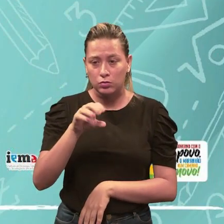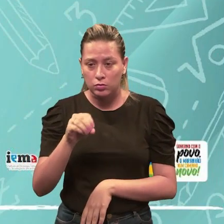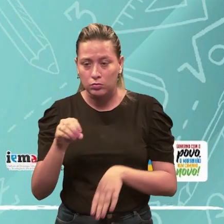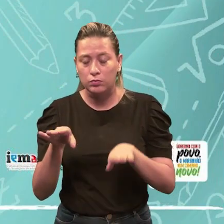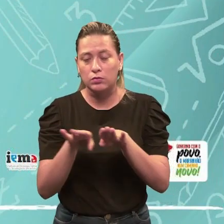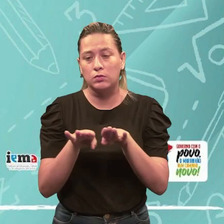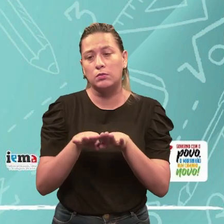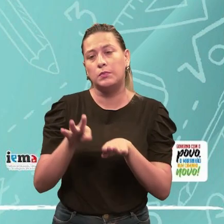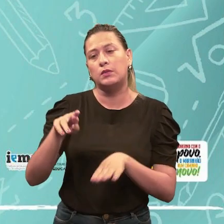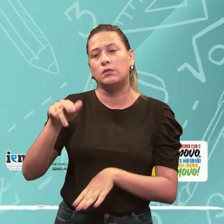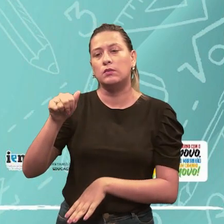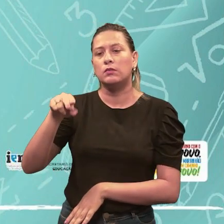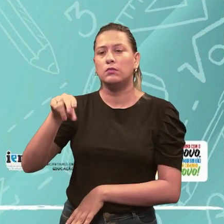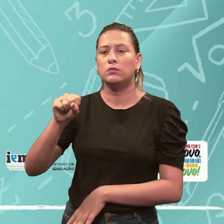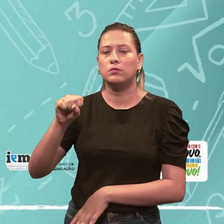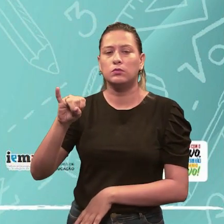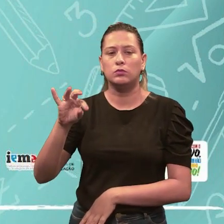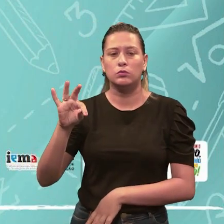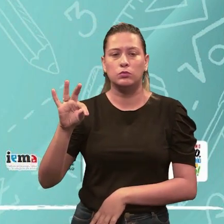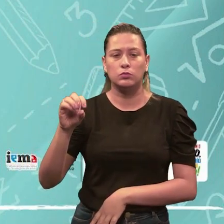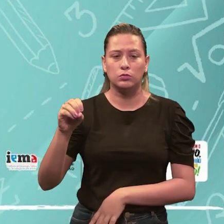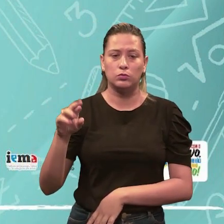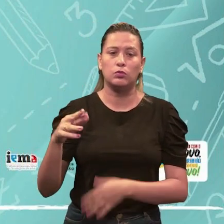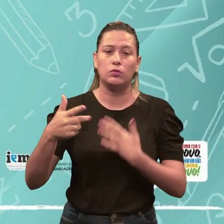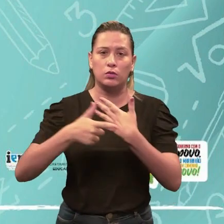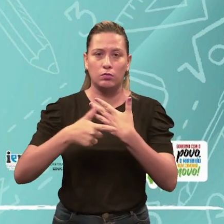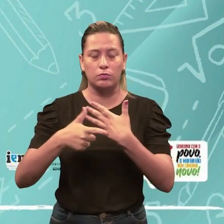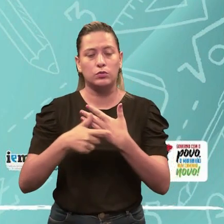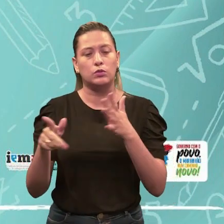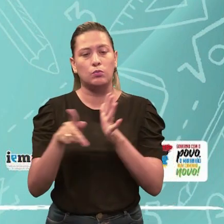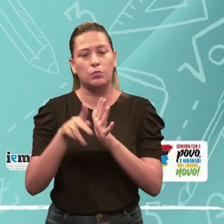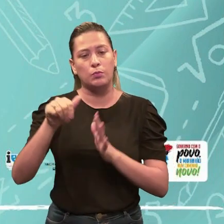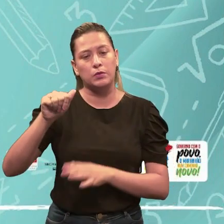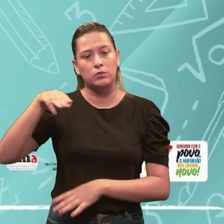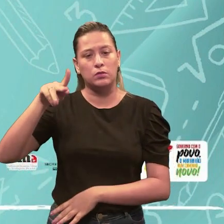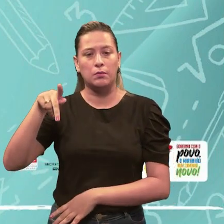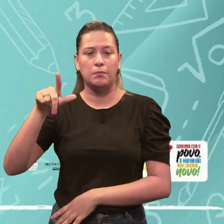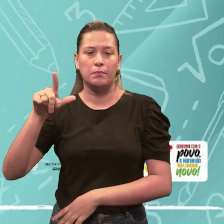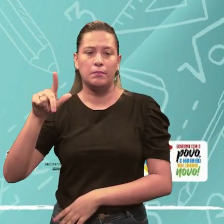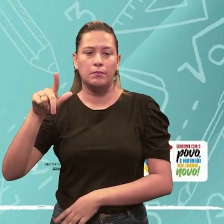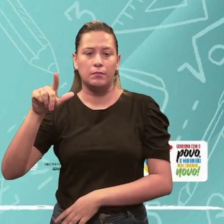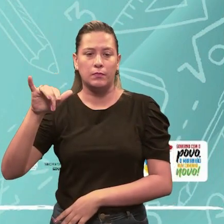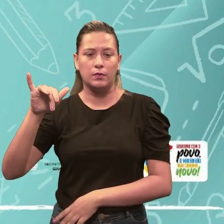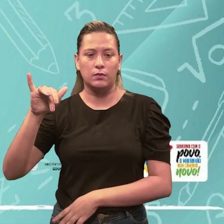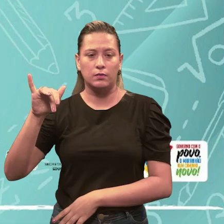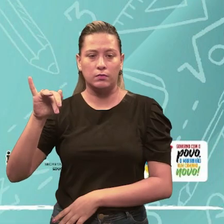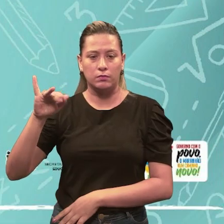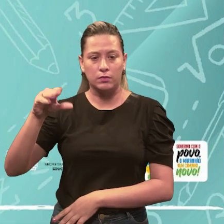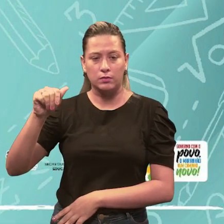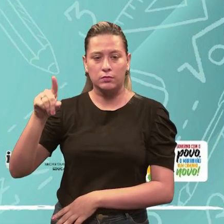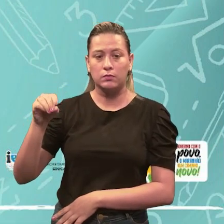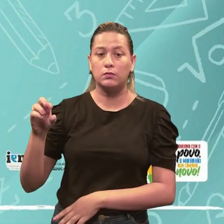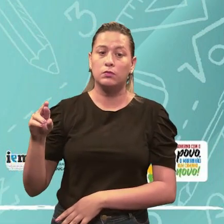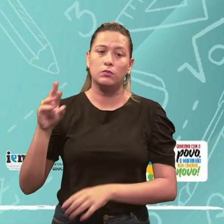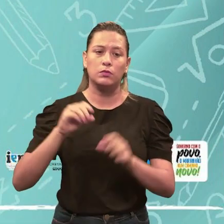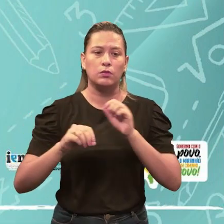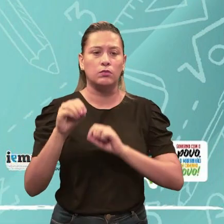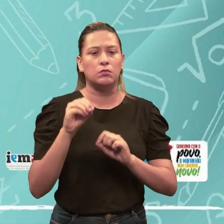sua função de amplificador, tá? E aqui eu trouxe só alguns exemplos deles, tá bom? Que são as